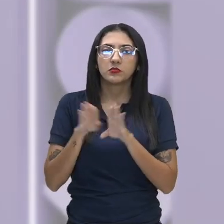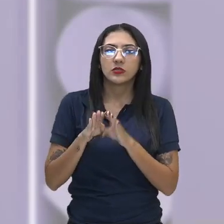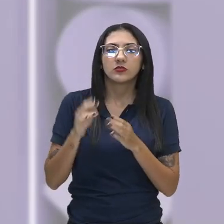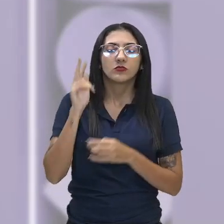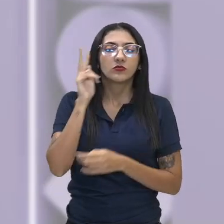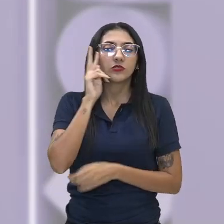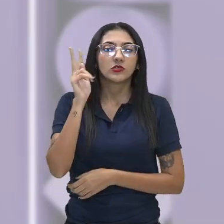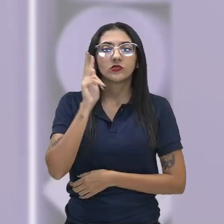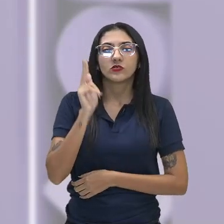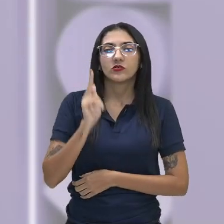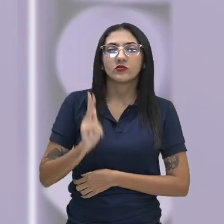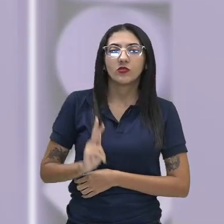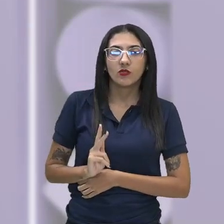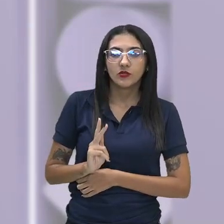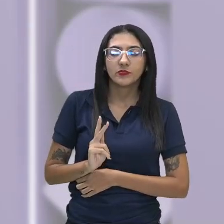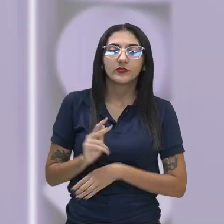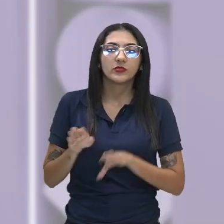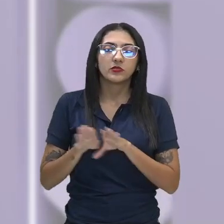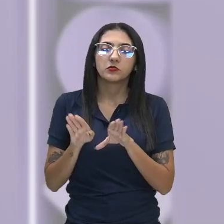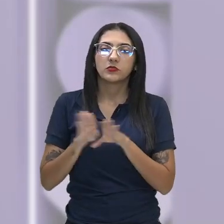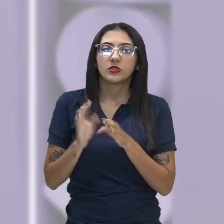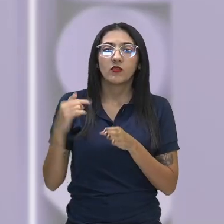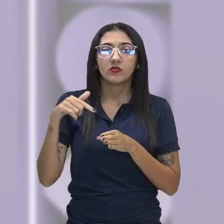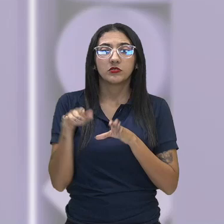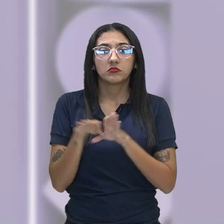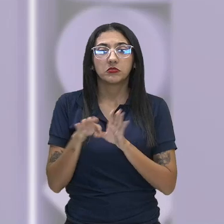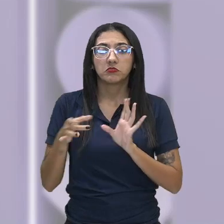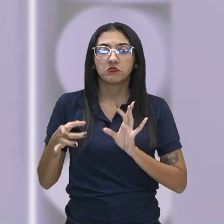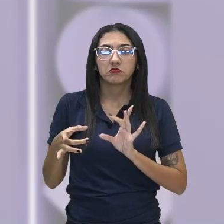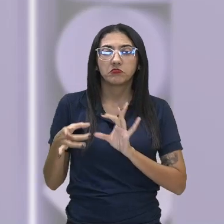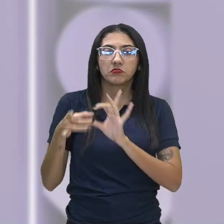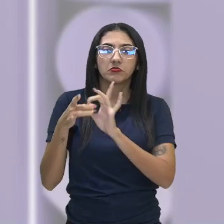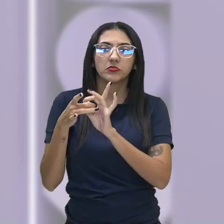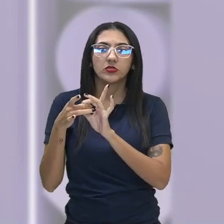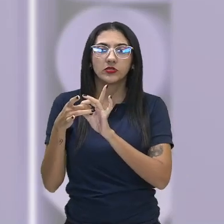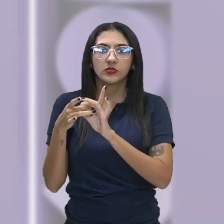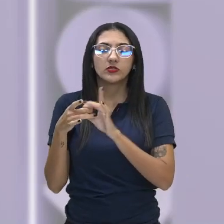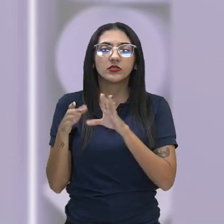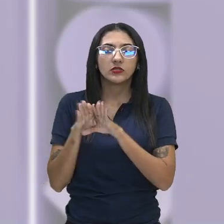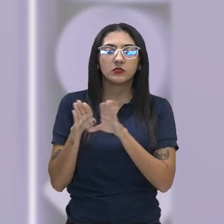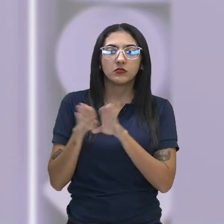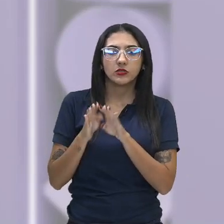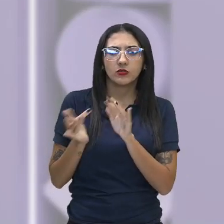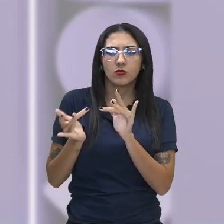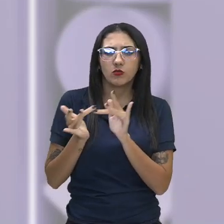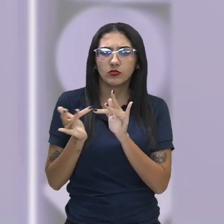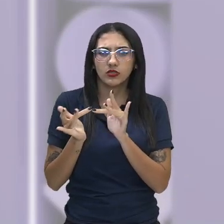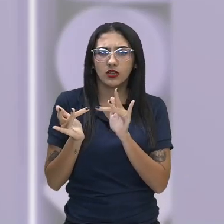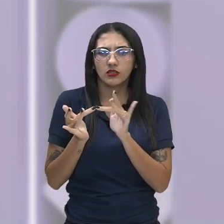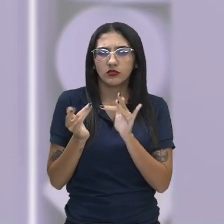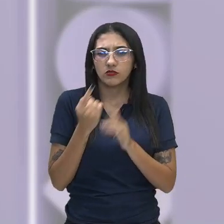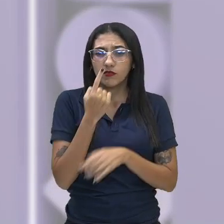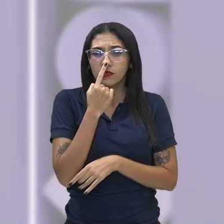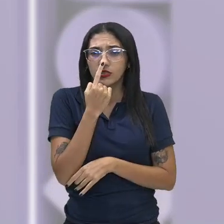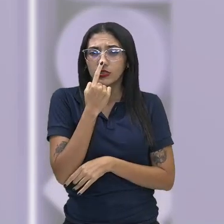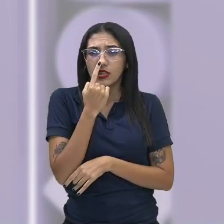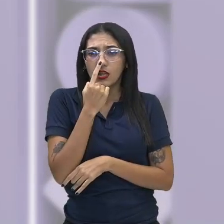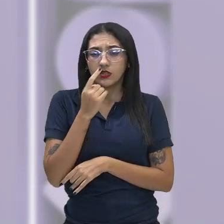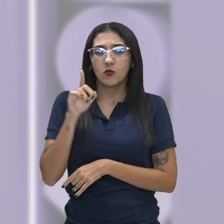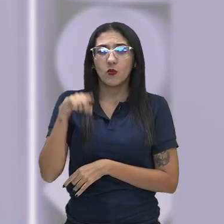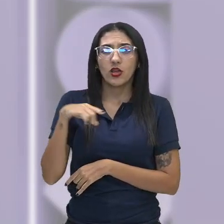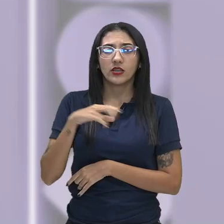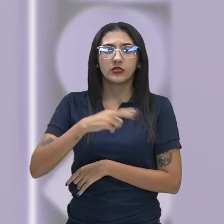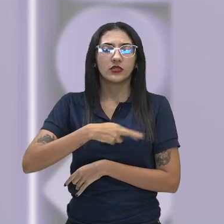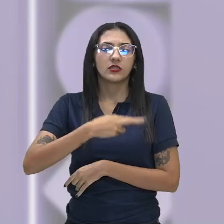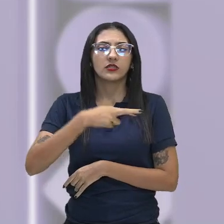história daquele lugar, está, de certa forma, se colocando numa estreita conexão com a